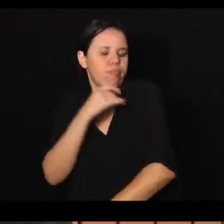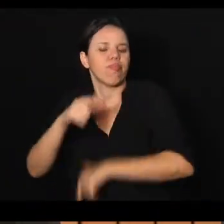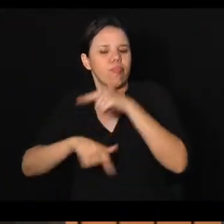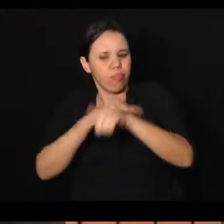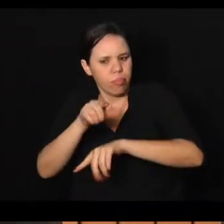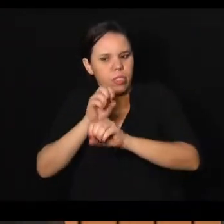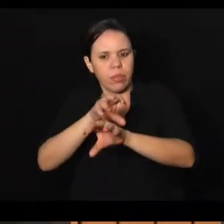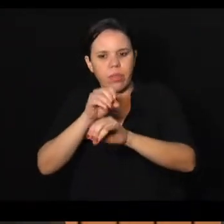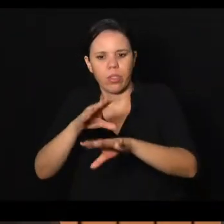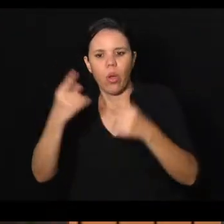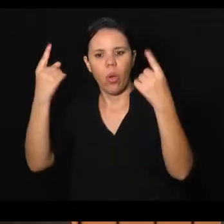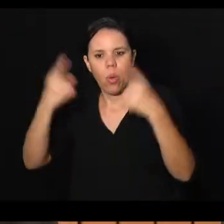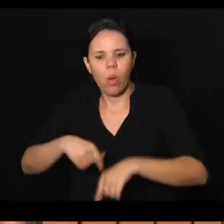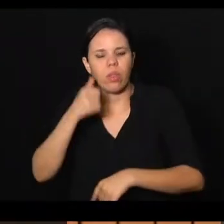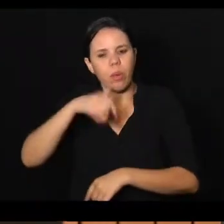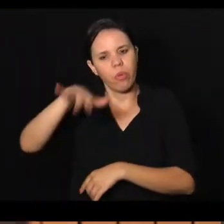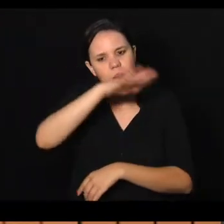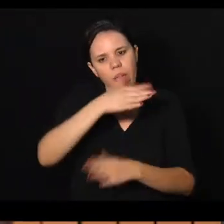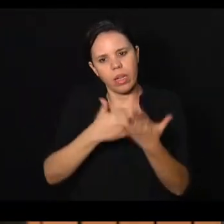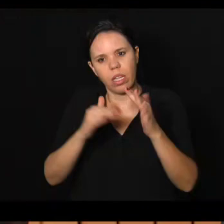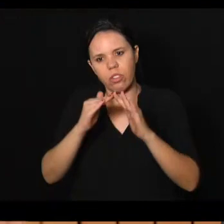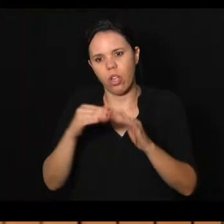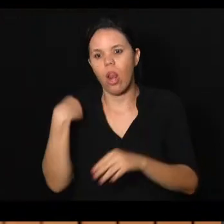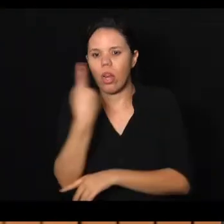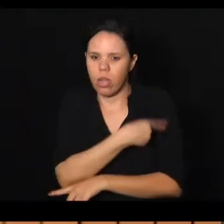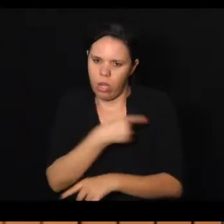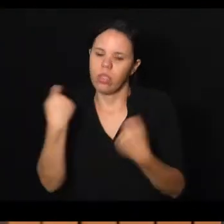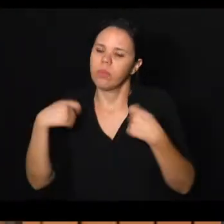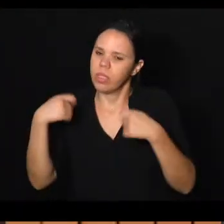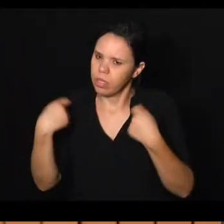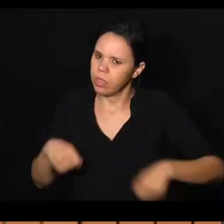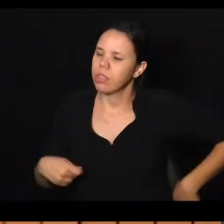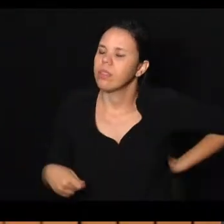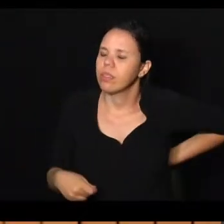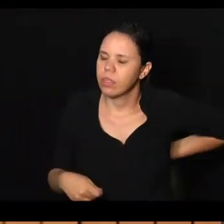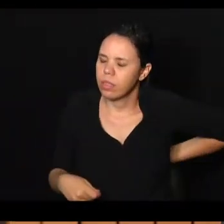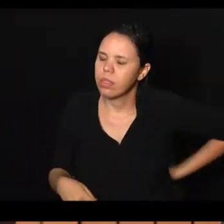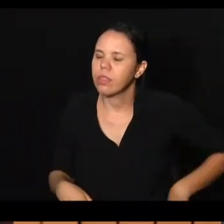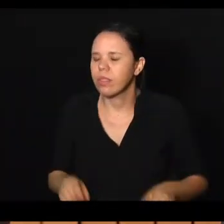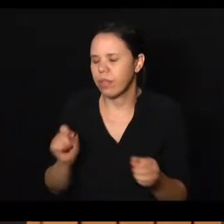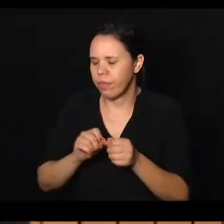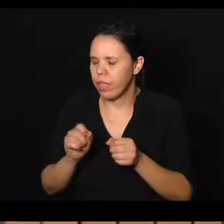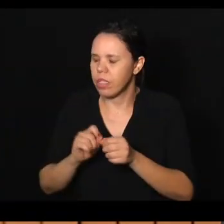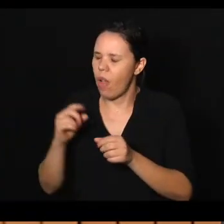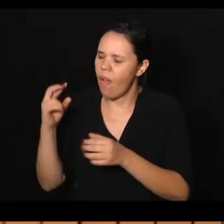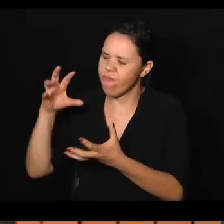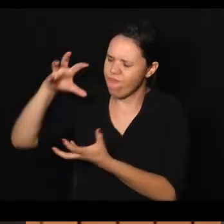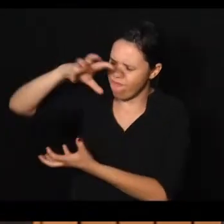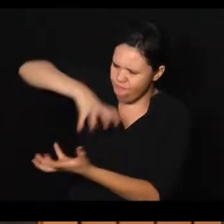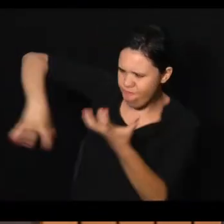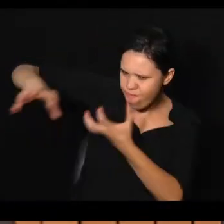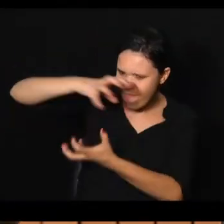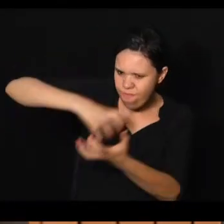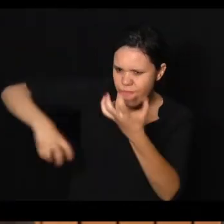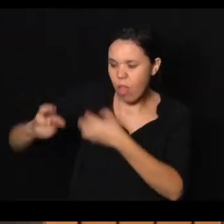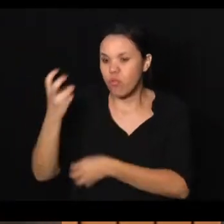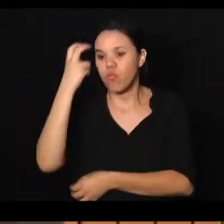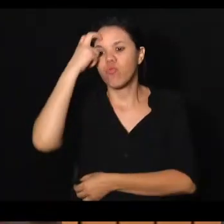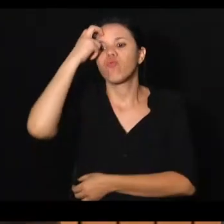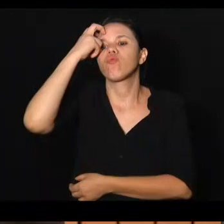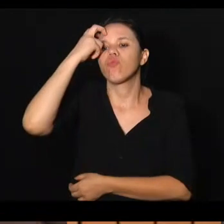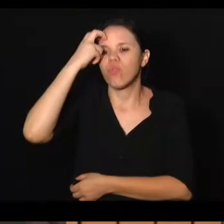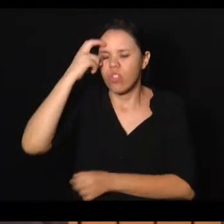violência contra a mulher na escola. Nós precisamos fazer uma grande revolução cultural